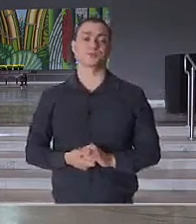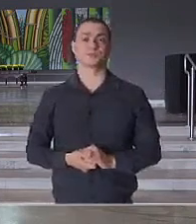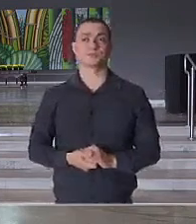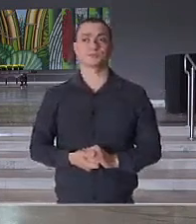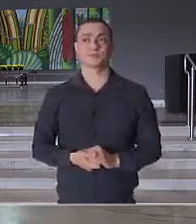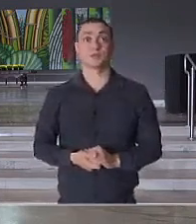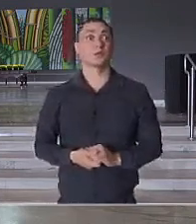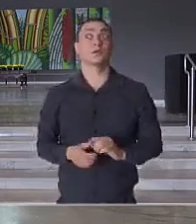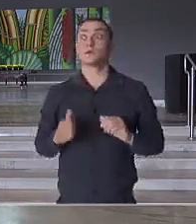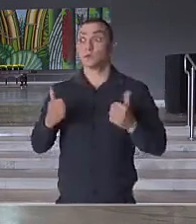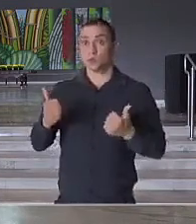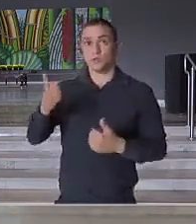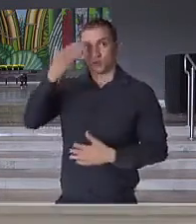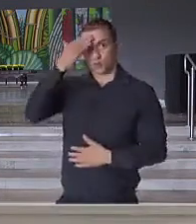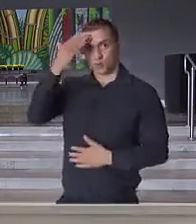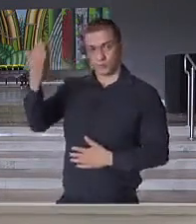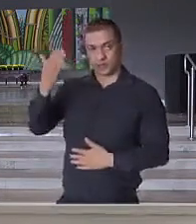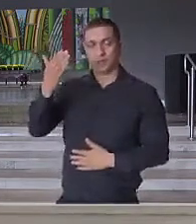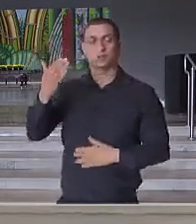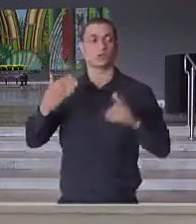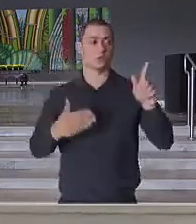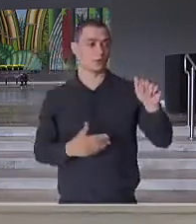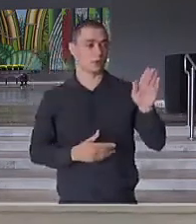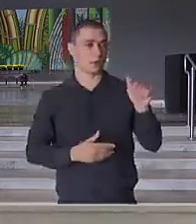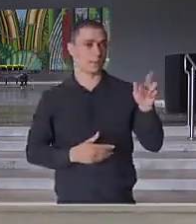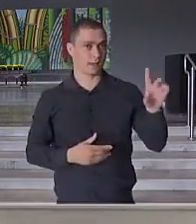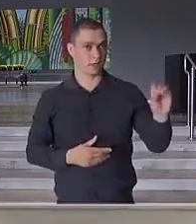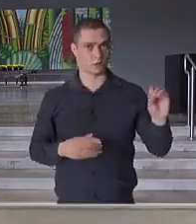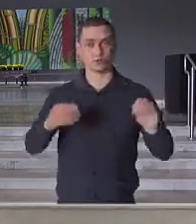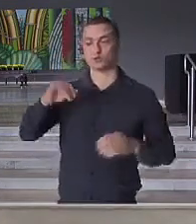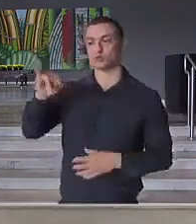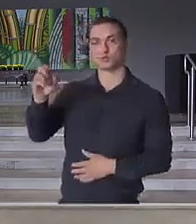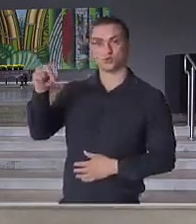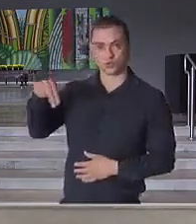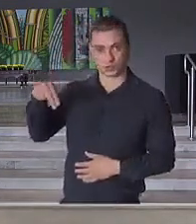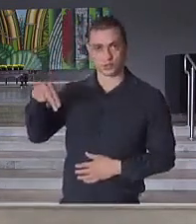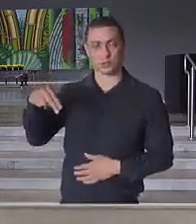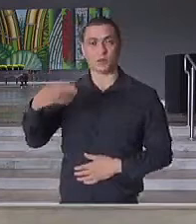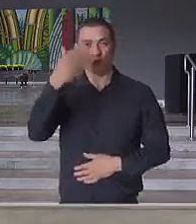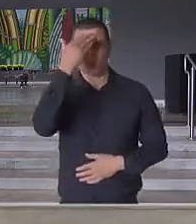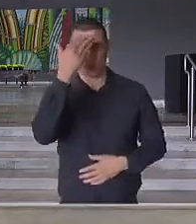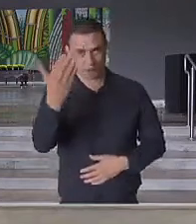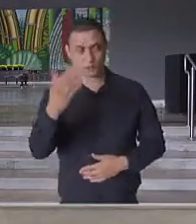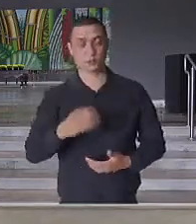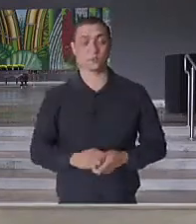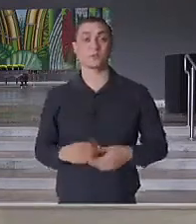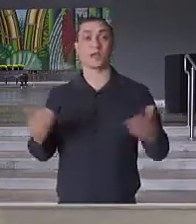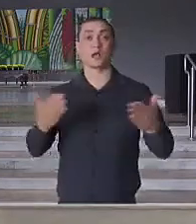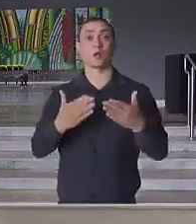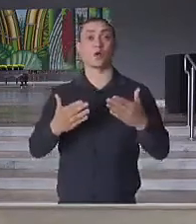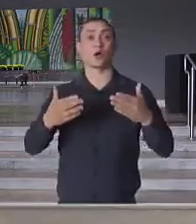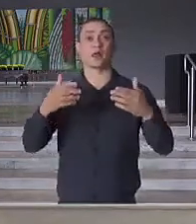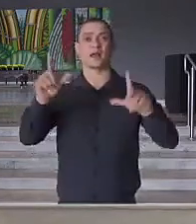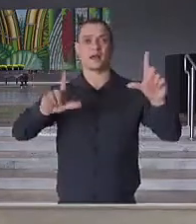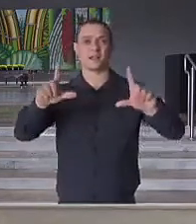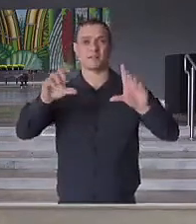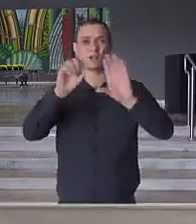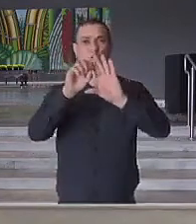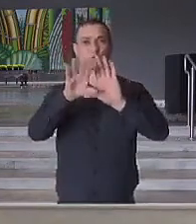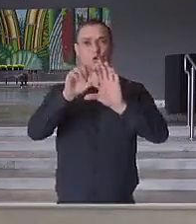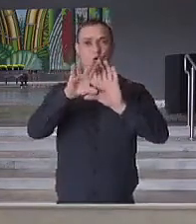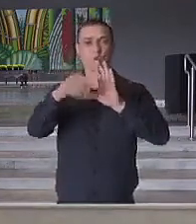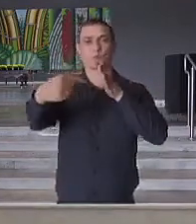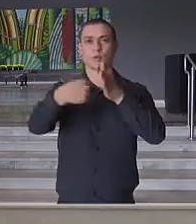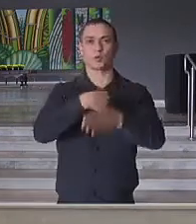Muito bem. Obrigado, então, João Gabardo, Jean Gorenstein, Bruno, obrigado. Vamos agora para a TV Globo, Globo News, com